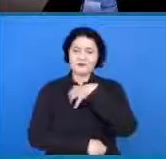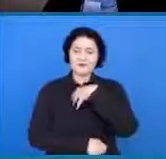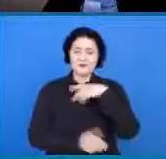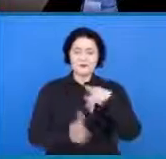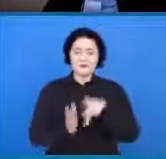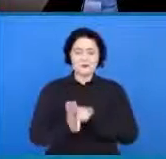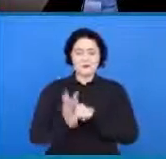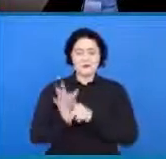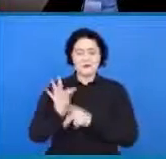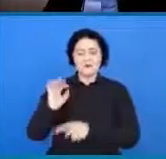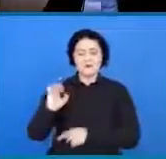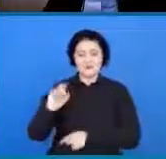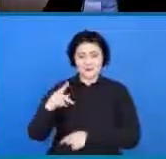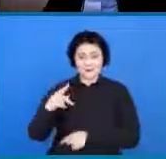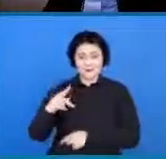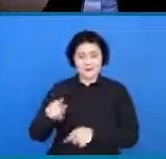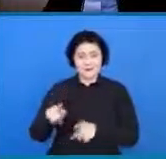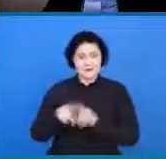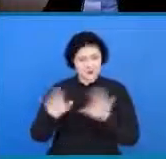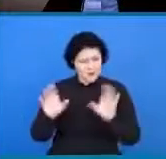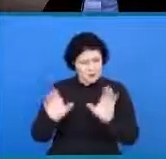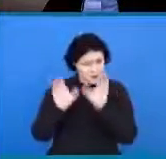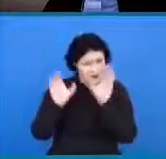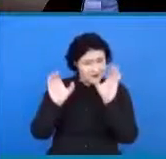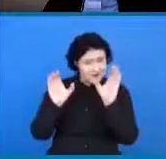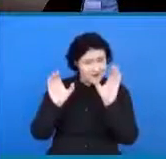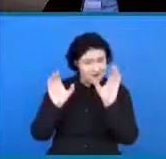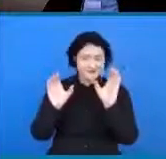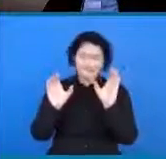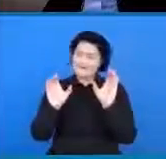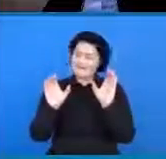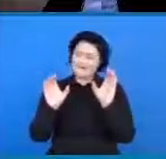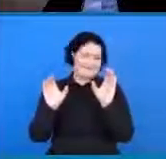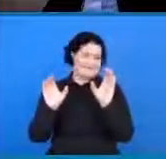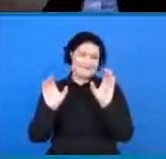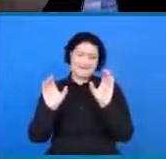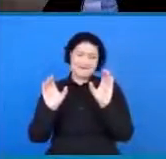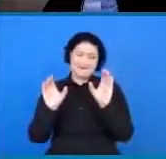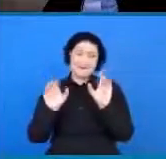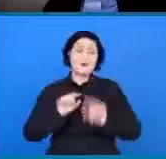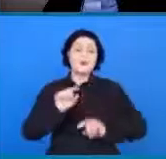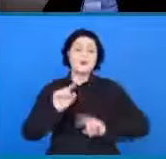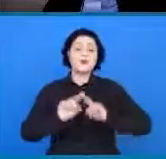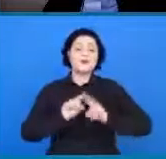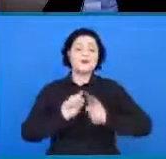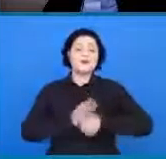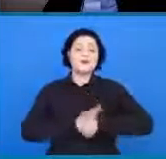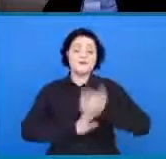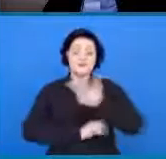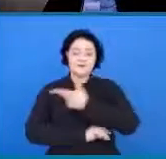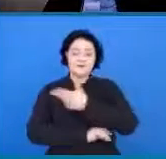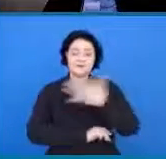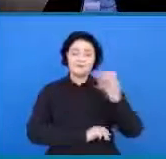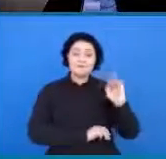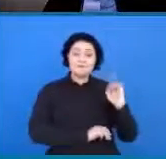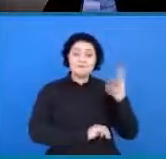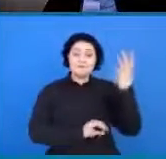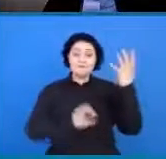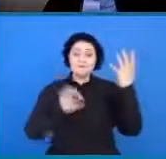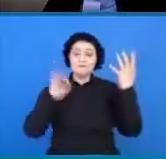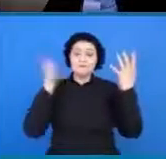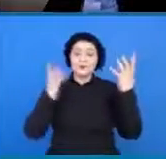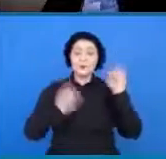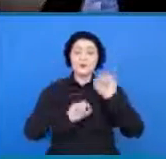Federativa Coincidência não essa como tantas das coisas que nos acontecem